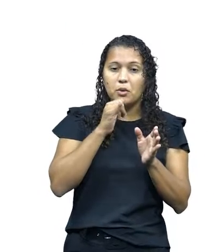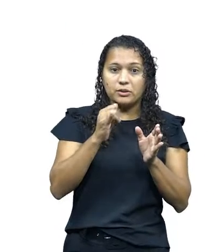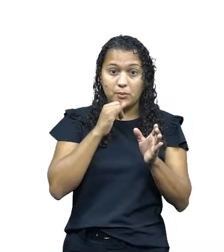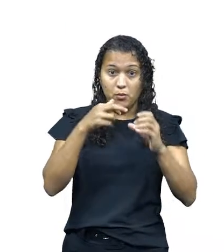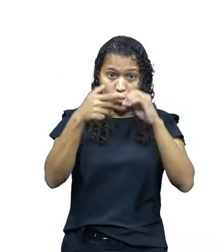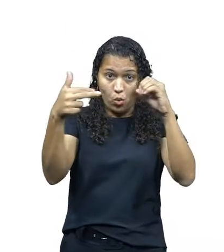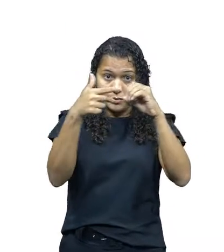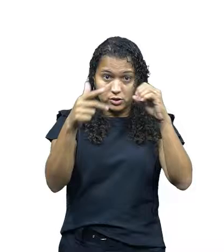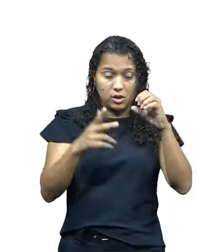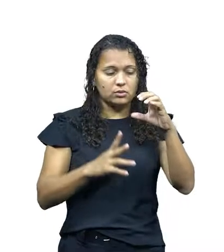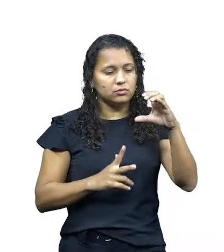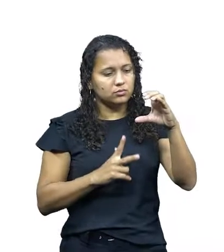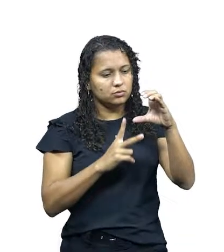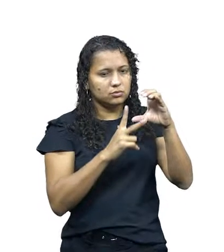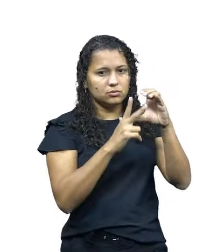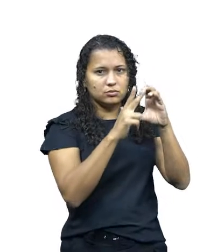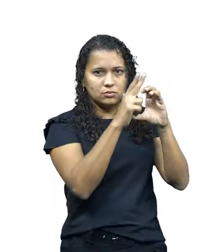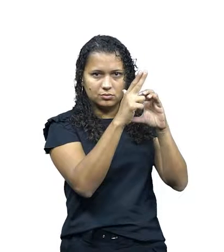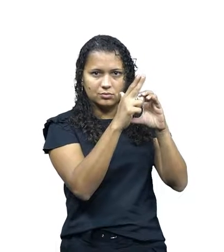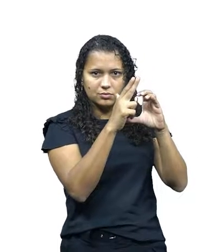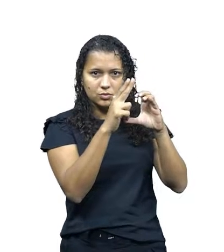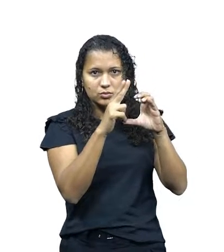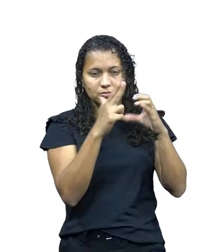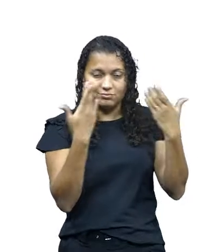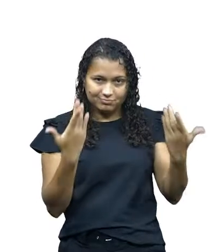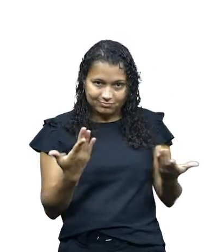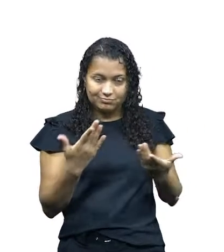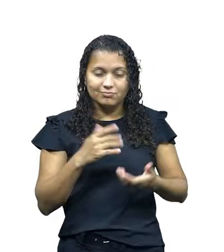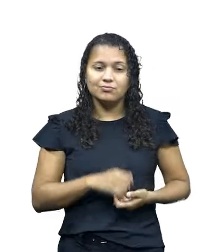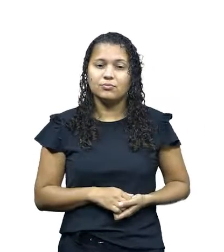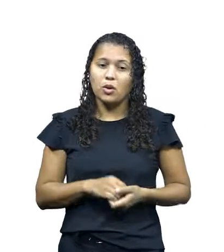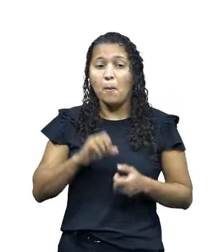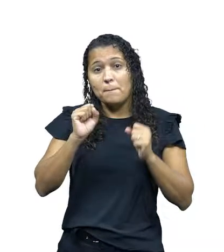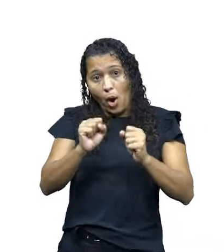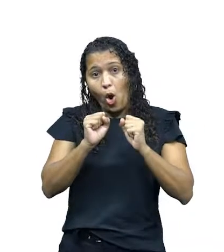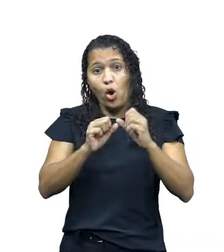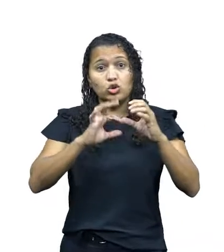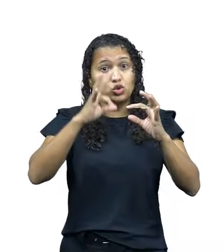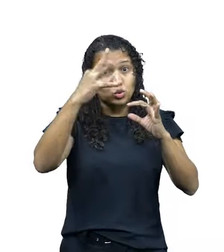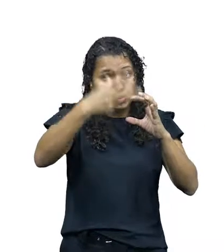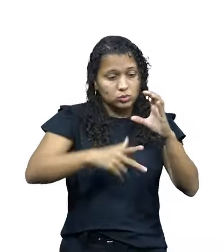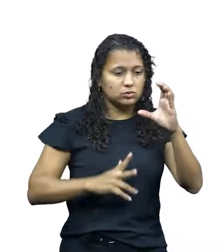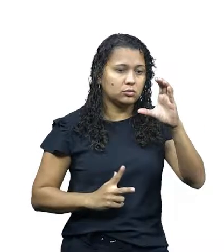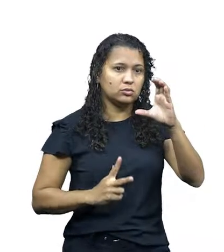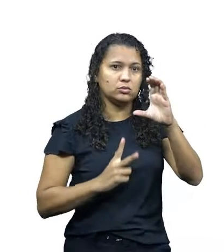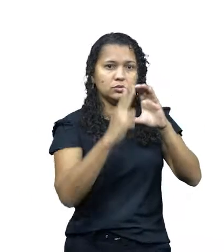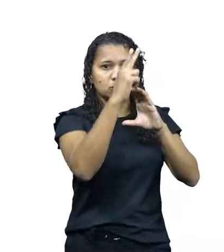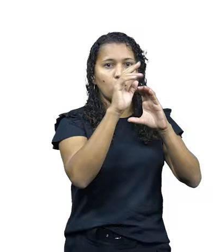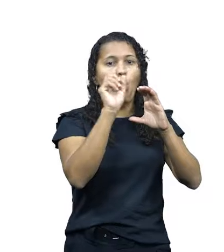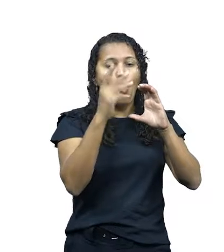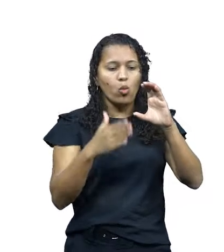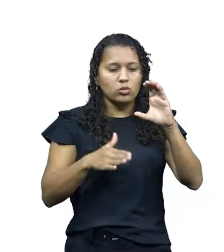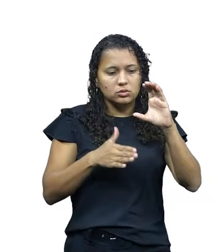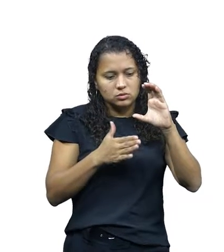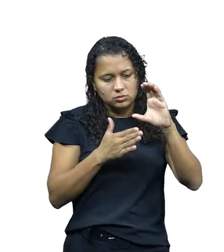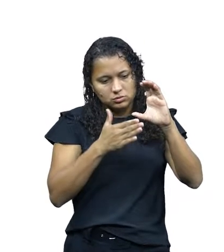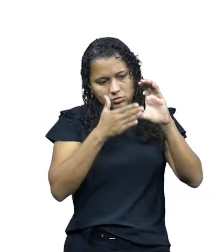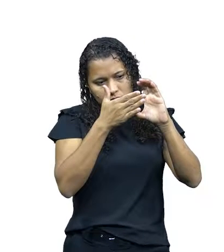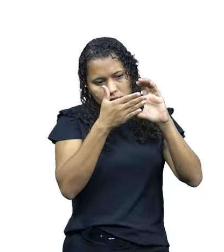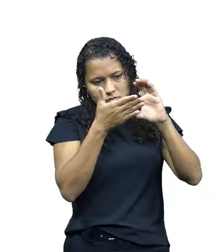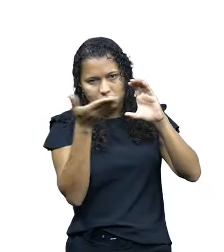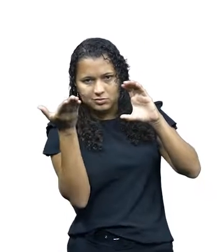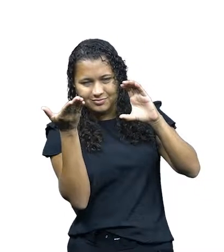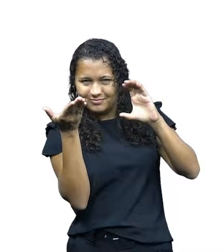atravessando toda ou parte da figura. E, neste caso, a parte superior